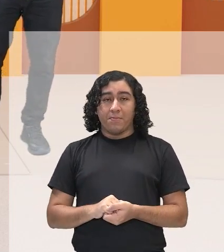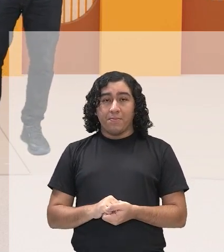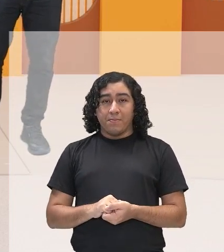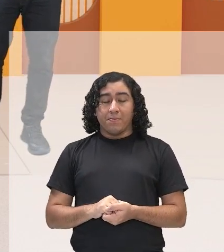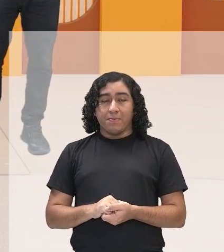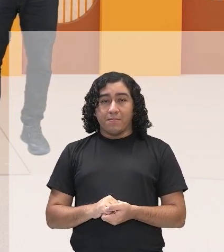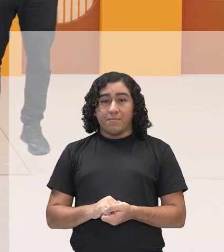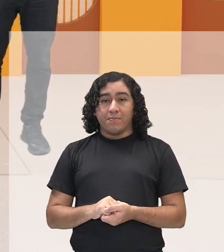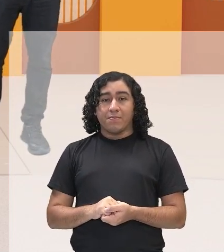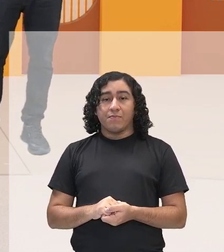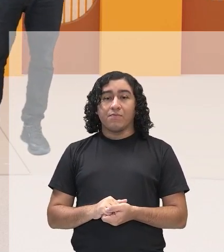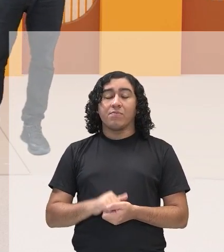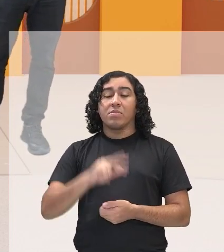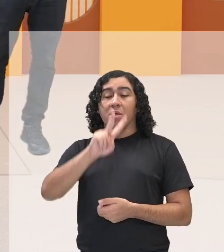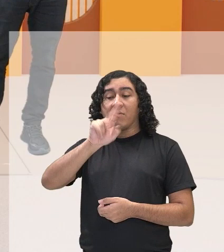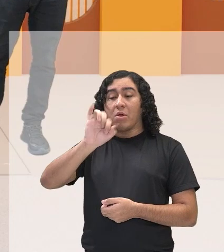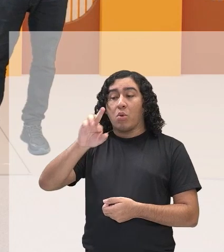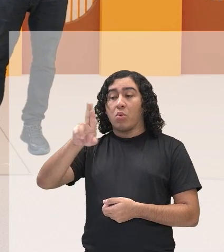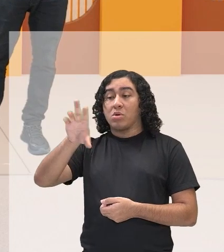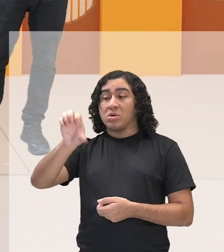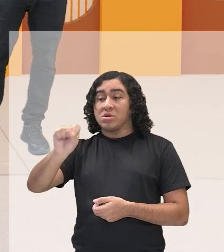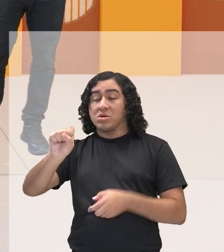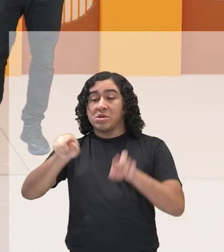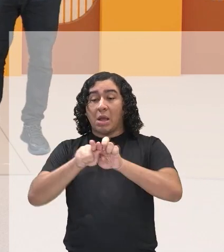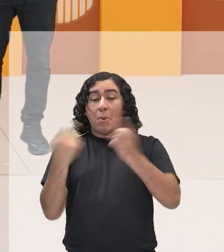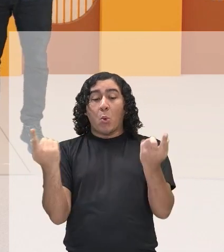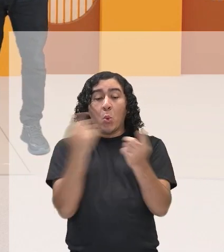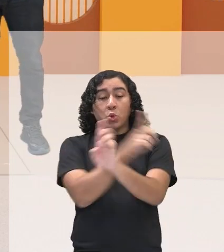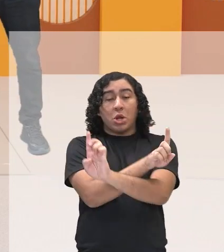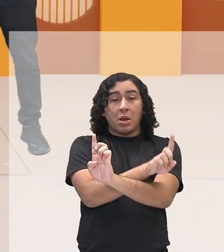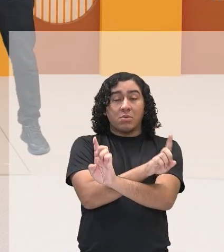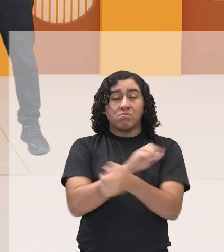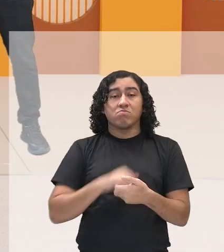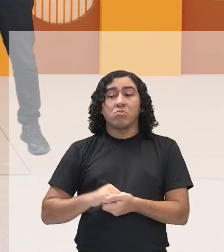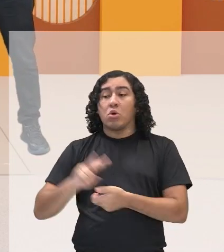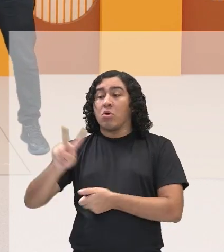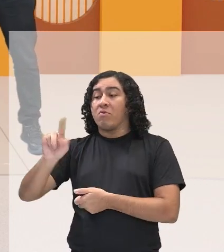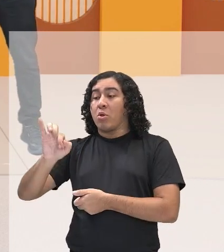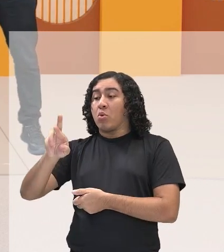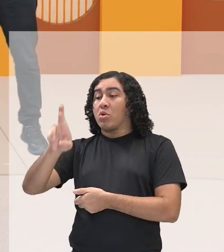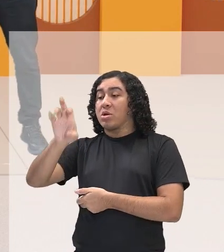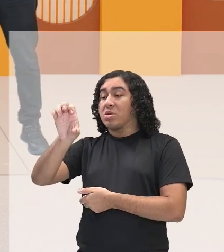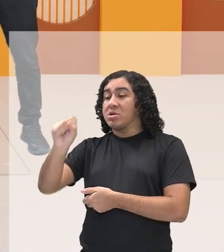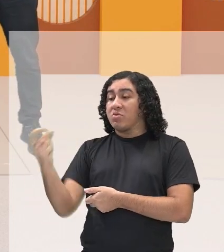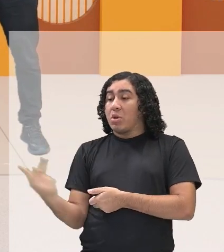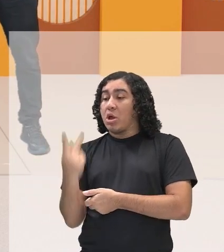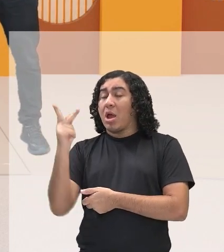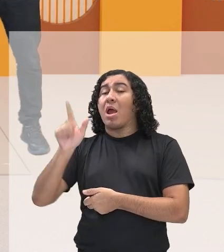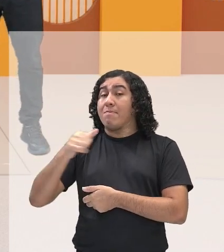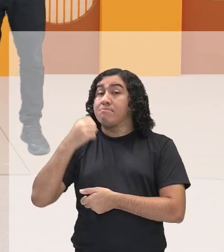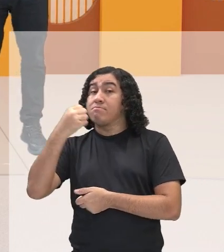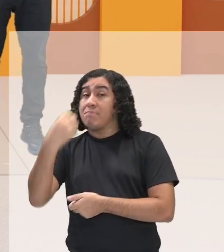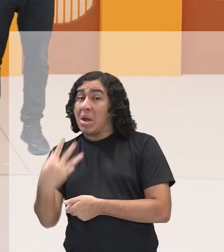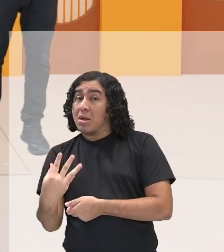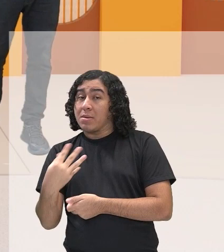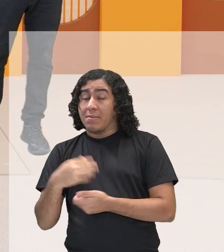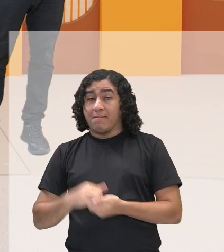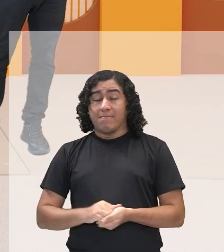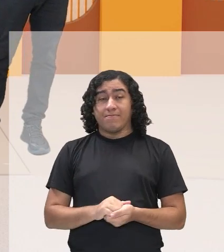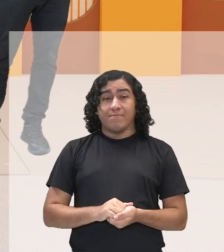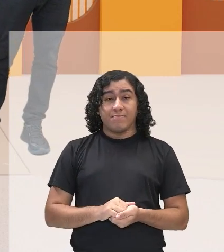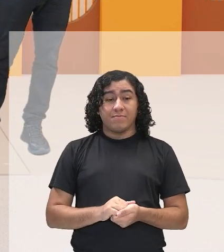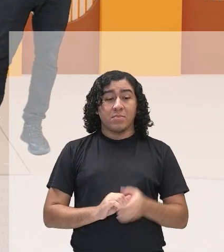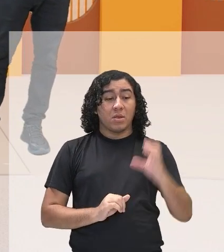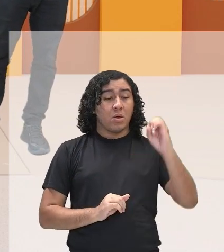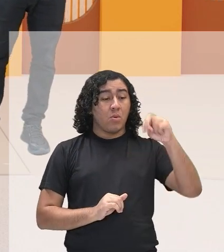falamos de valores e contravalores. Os valores sempre serão o bem, os contravalores o